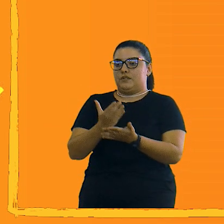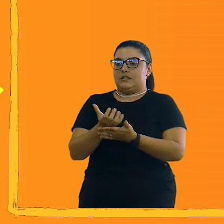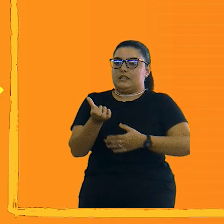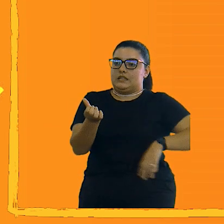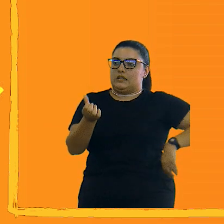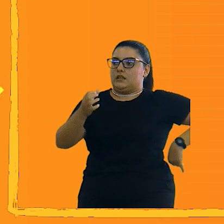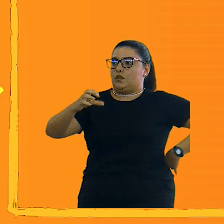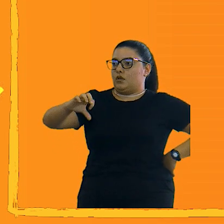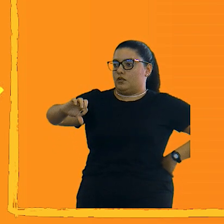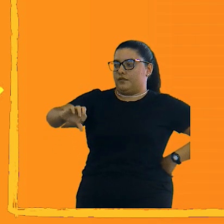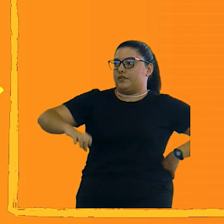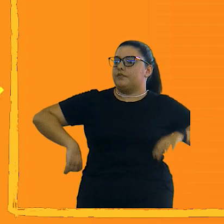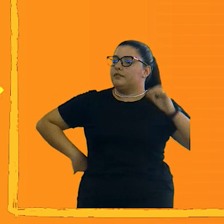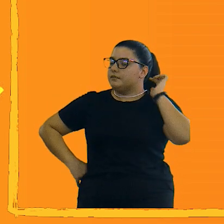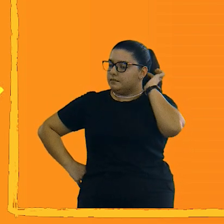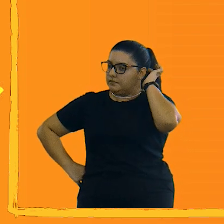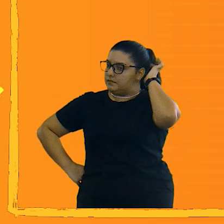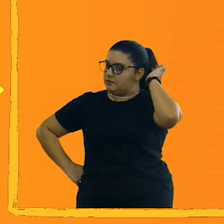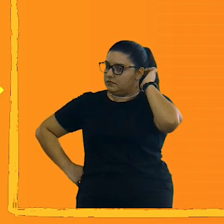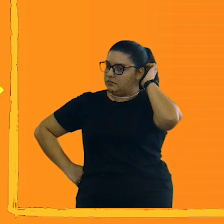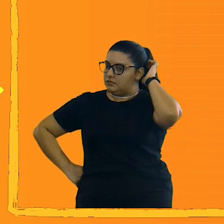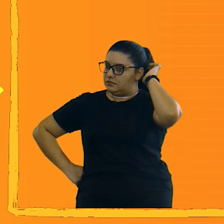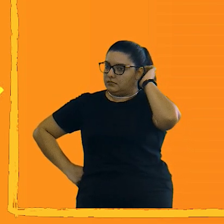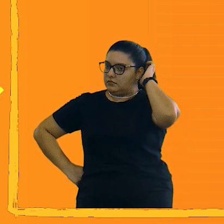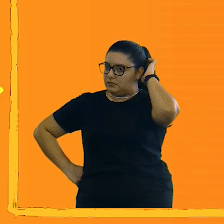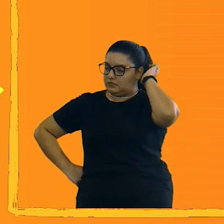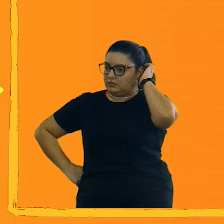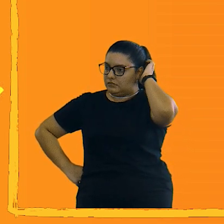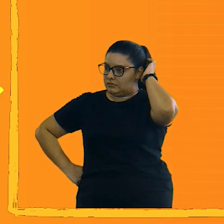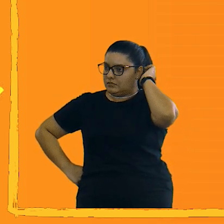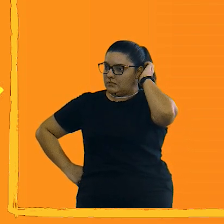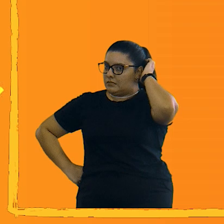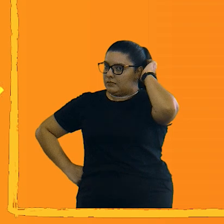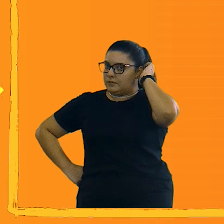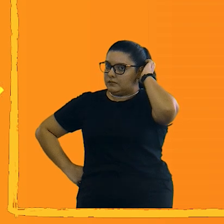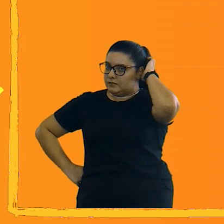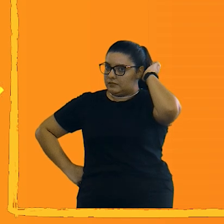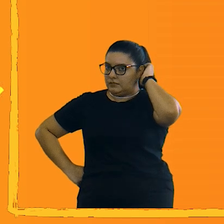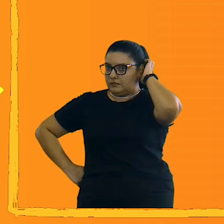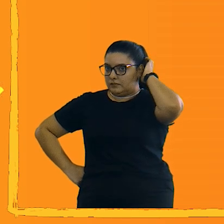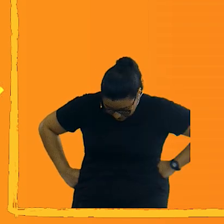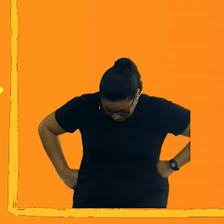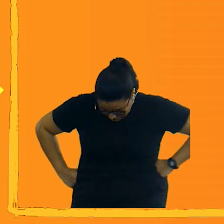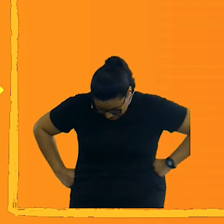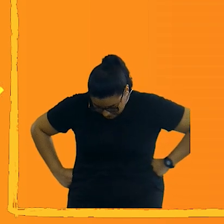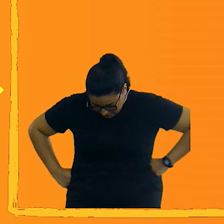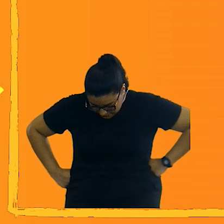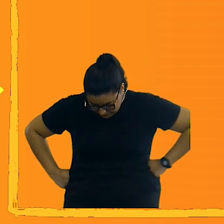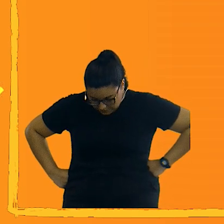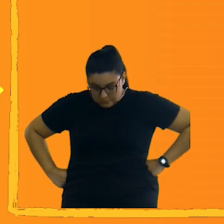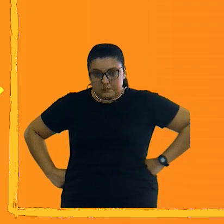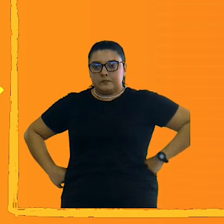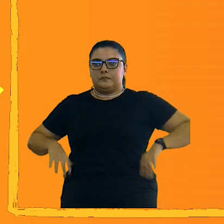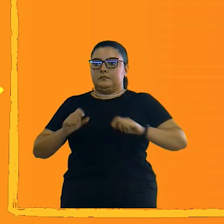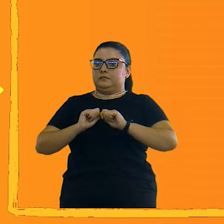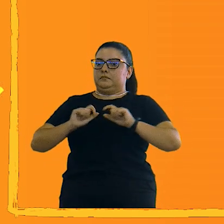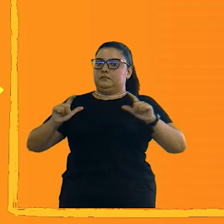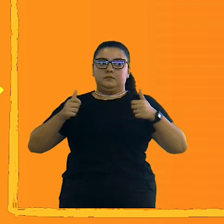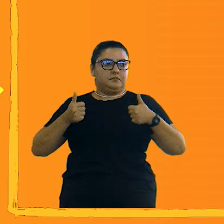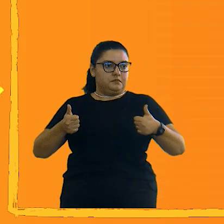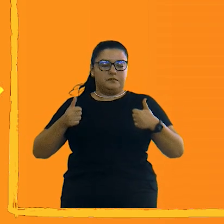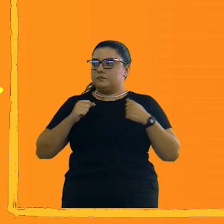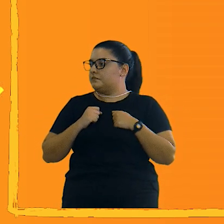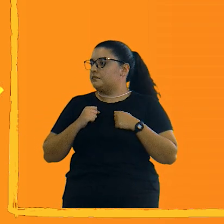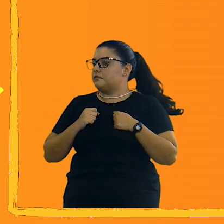página 69 abre aí página 6 abriram aí pessoal